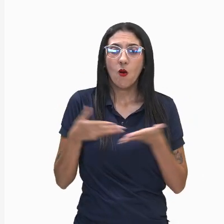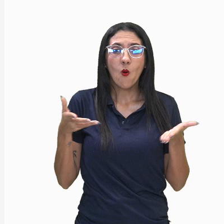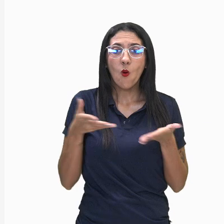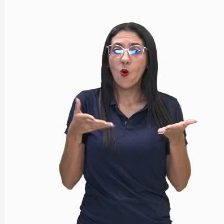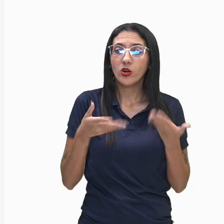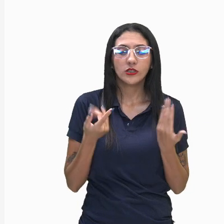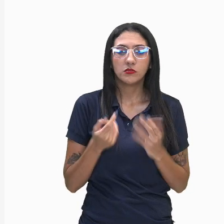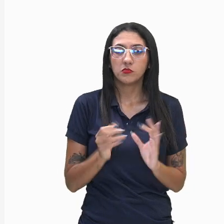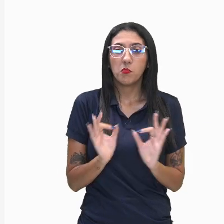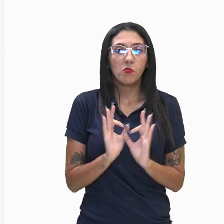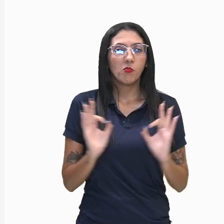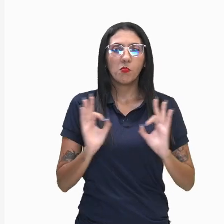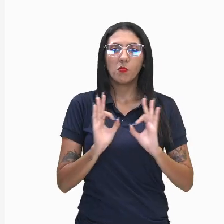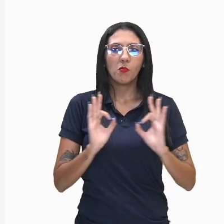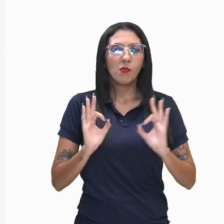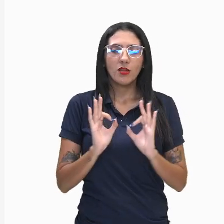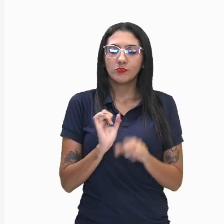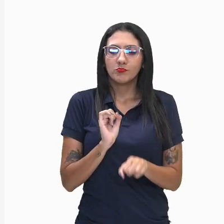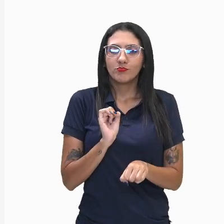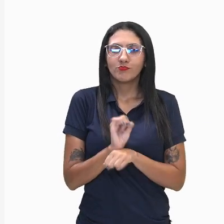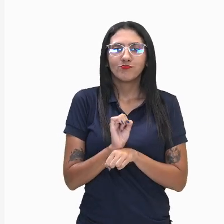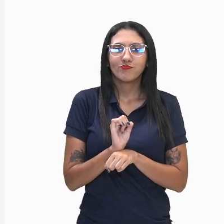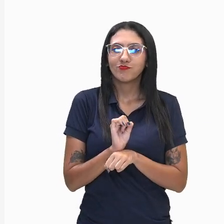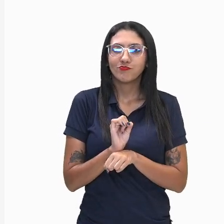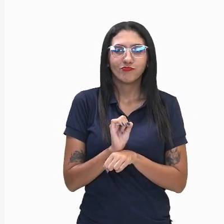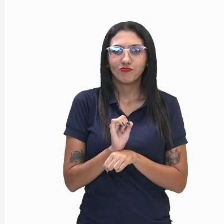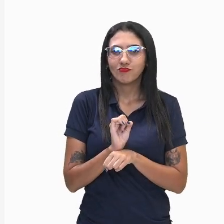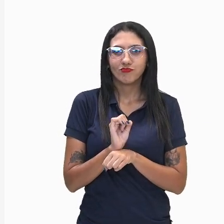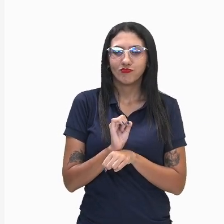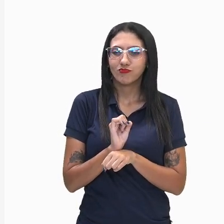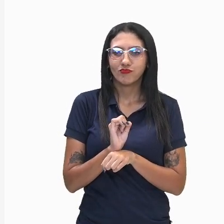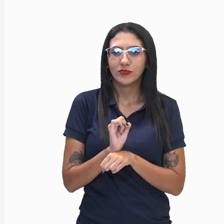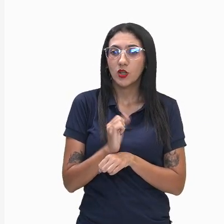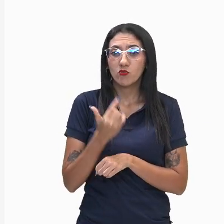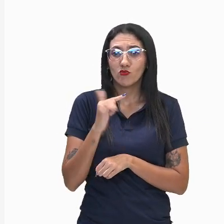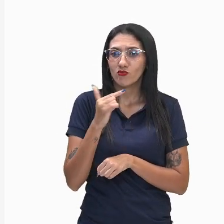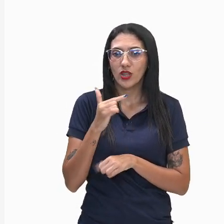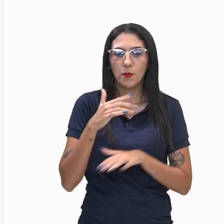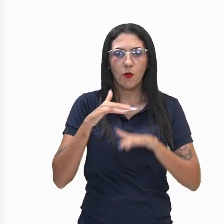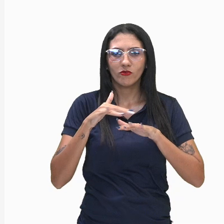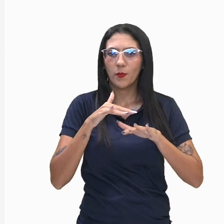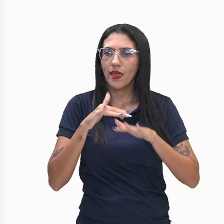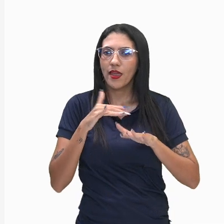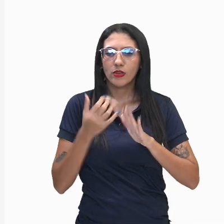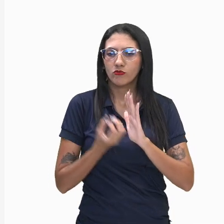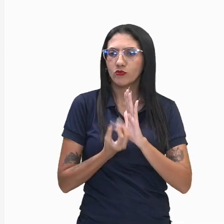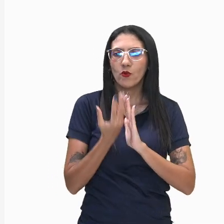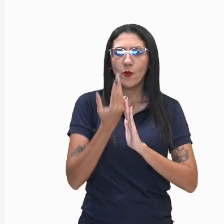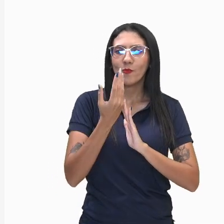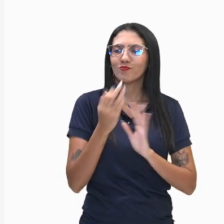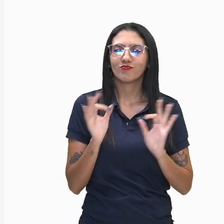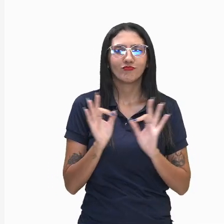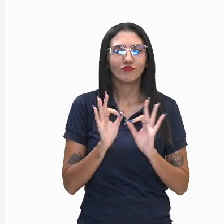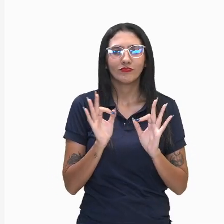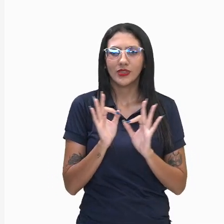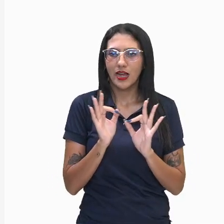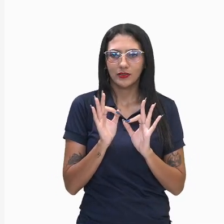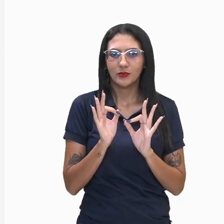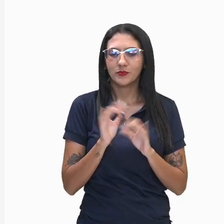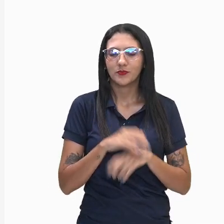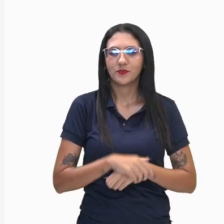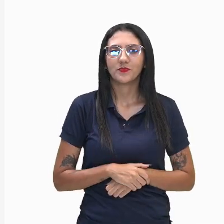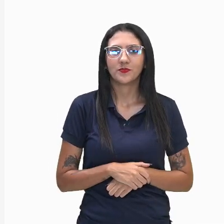nenhuma atividade, né? Então, como o nome já diz, eles estão adormecidos há muitos anos, não tem mais nenhum tipo de